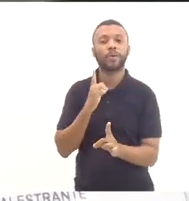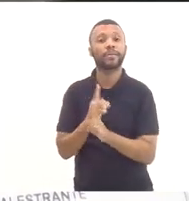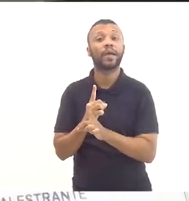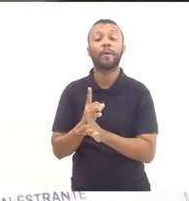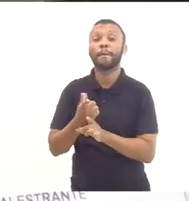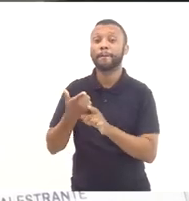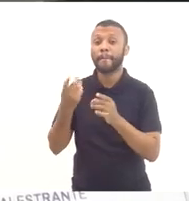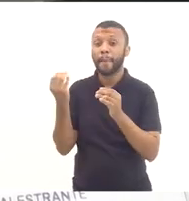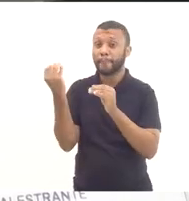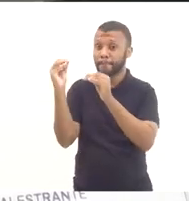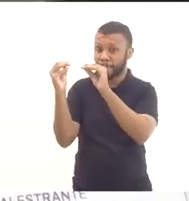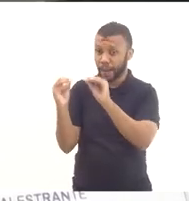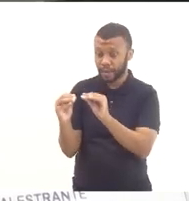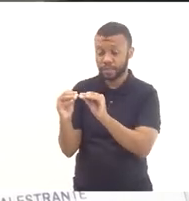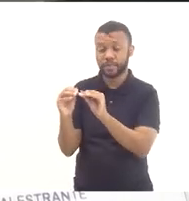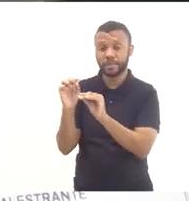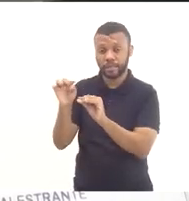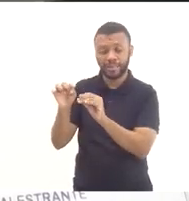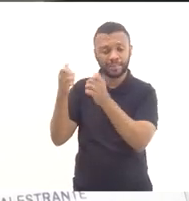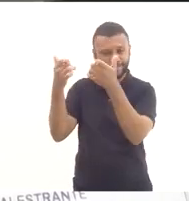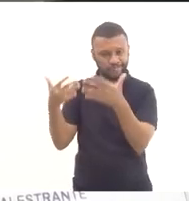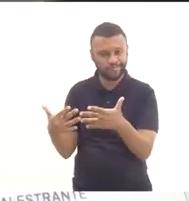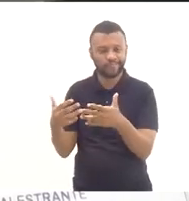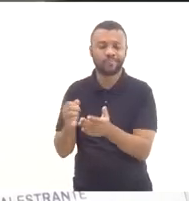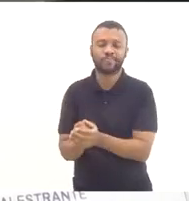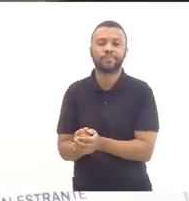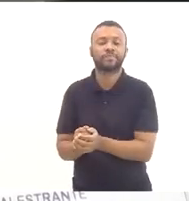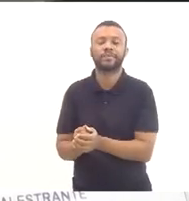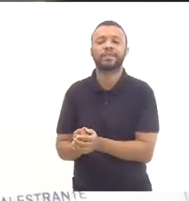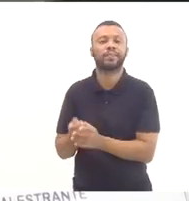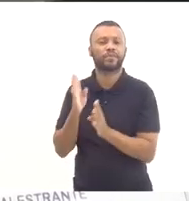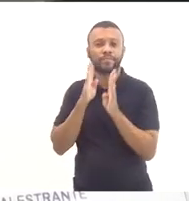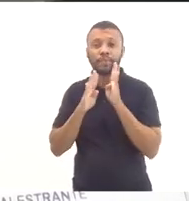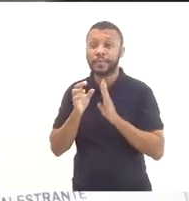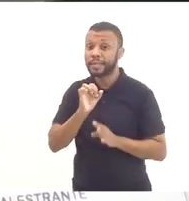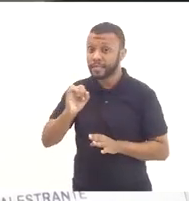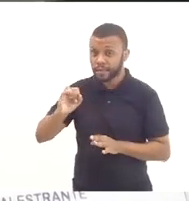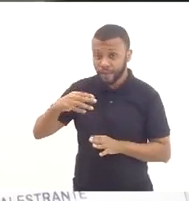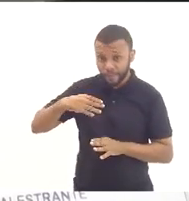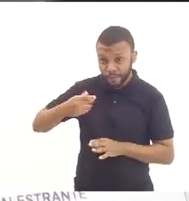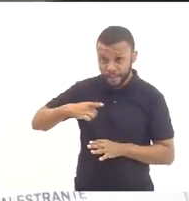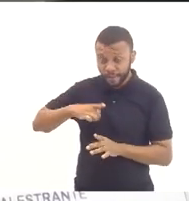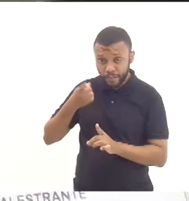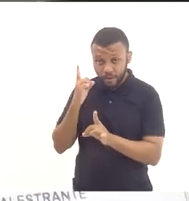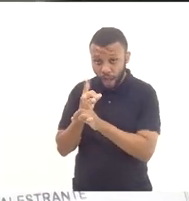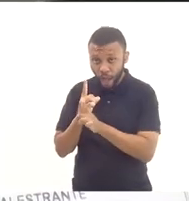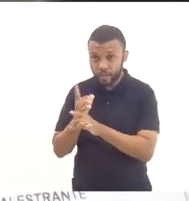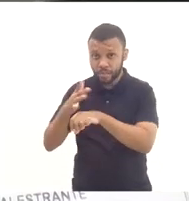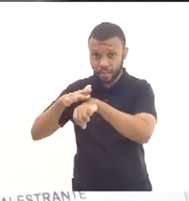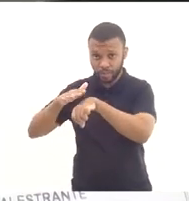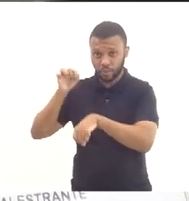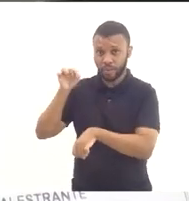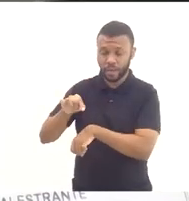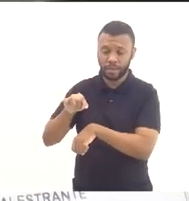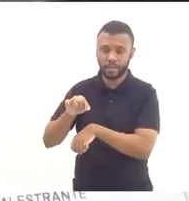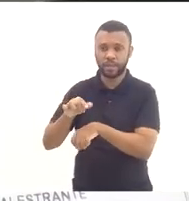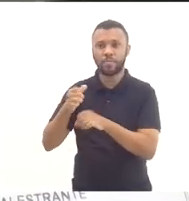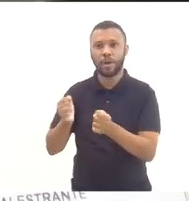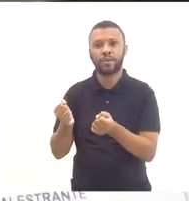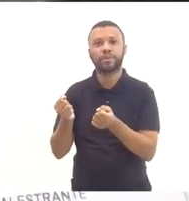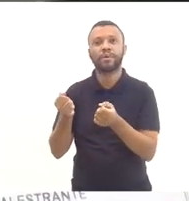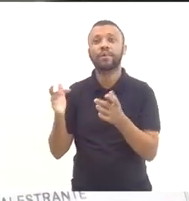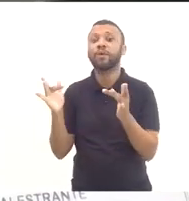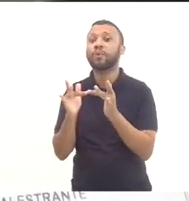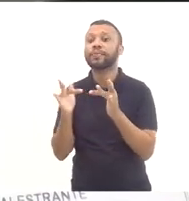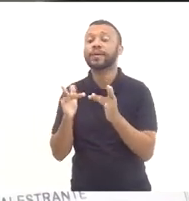essa doença falei para o médico que fez o diagnóstico que tava escrito assim nessa página se o seu filho teve diagnóstico dessa doença entre em contato